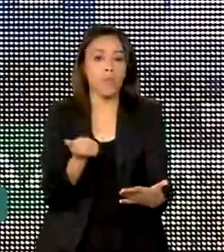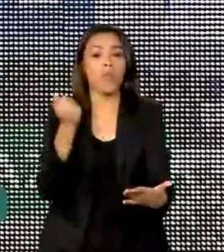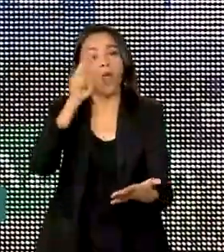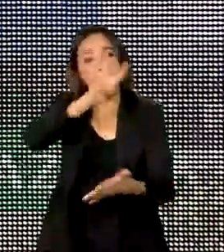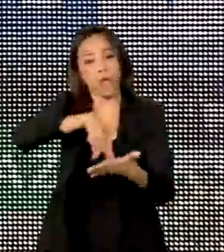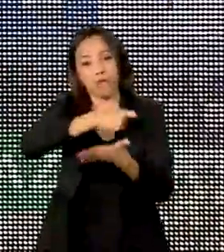segundo ano. Obrigado. Obrigado. Obrigado.